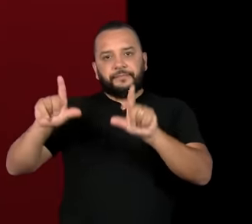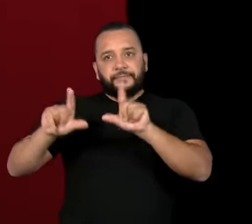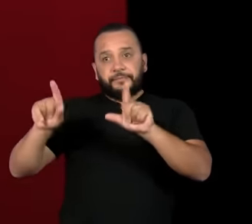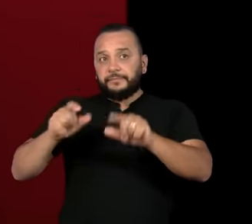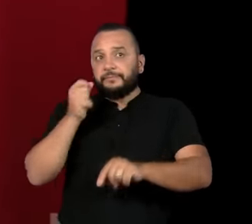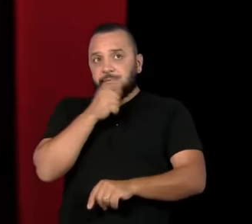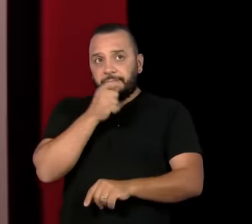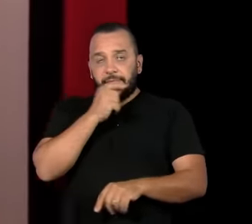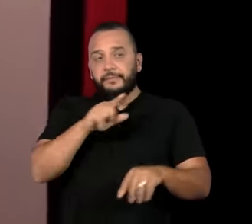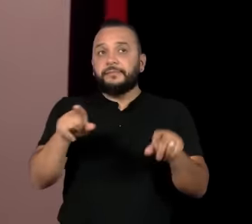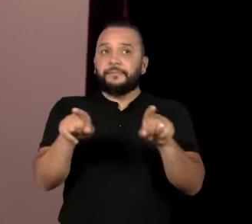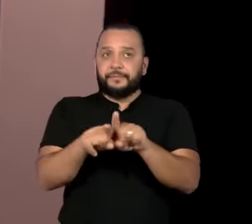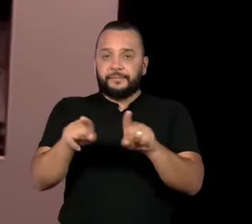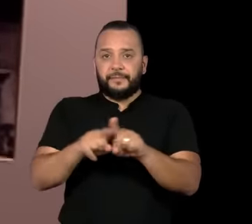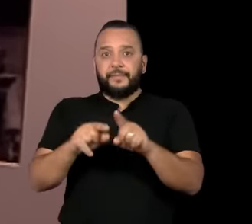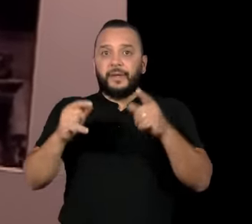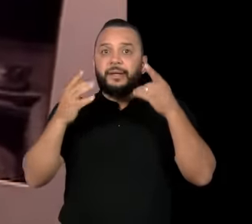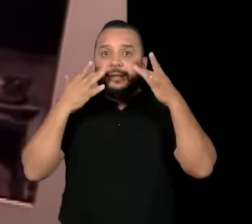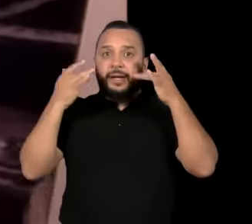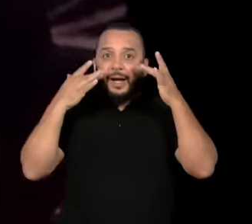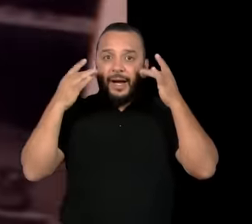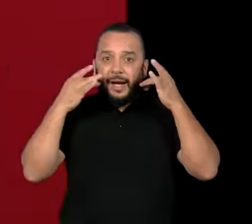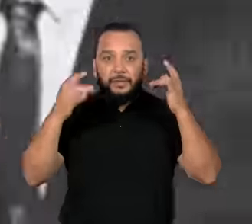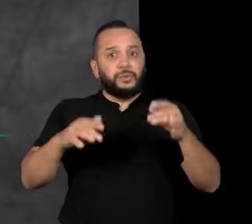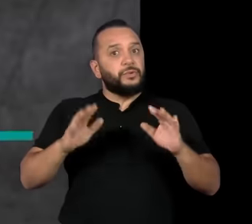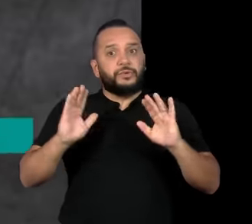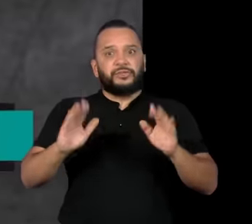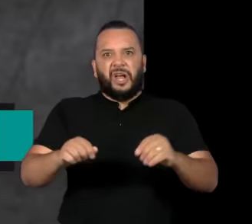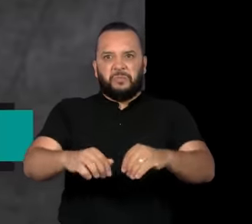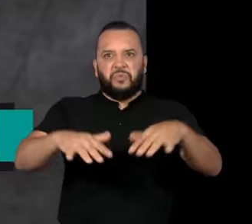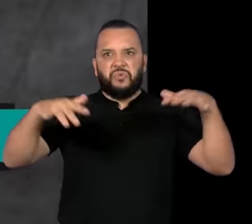Comédia e o Grande Teatro Tupi.